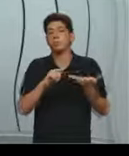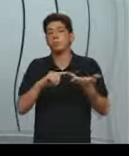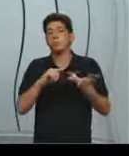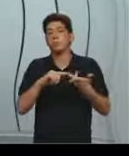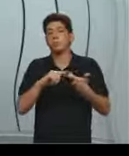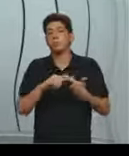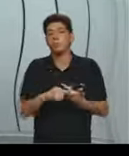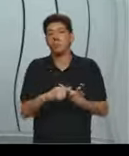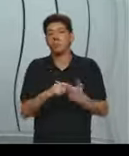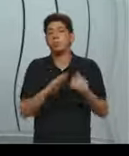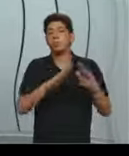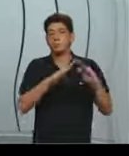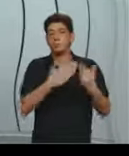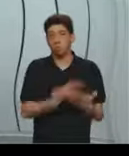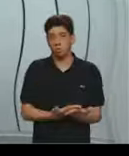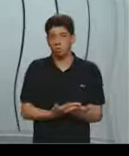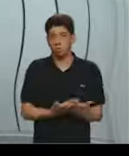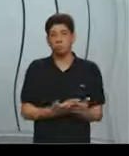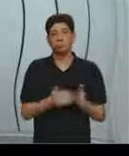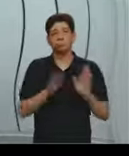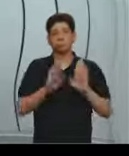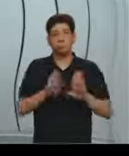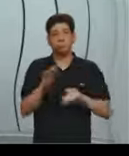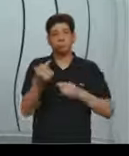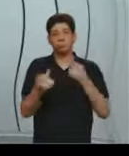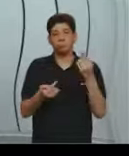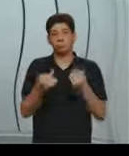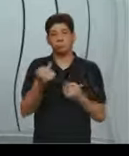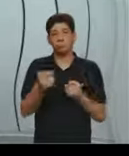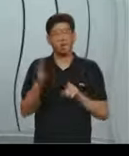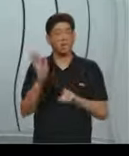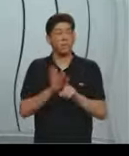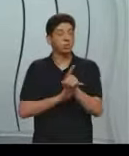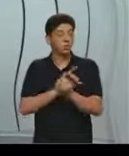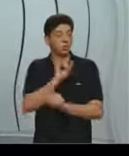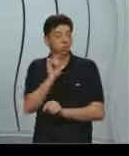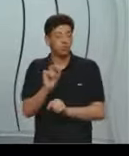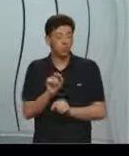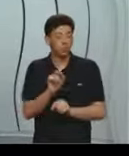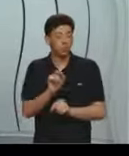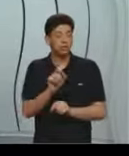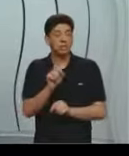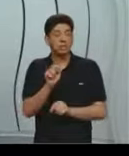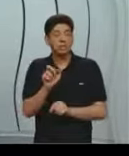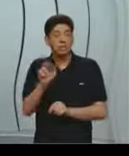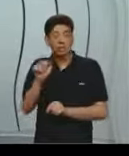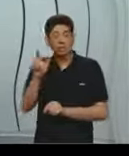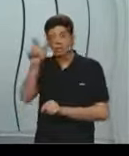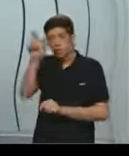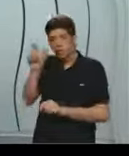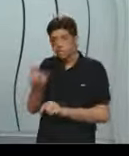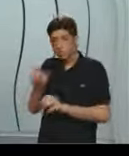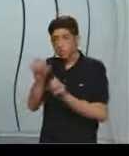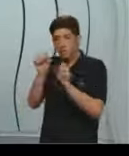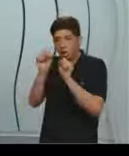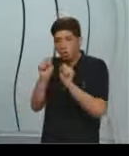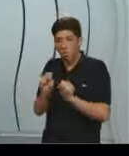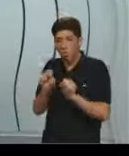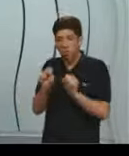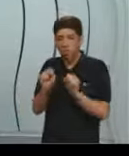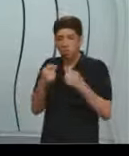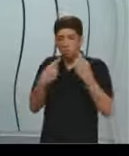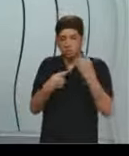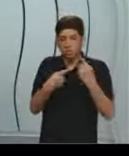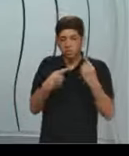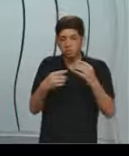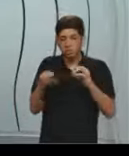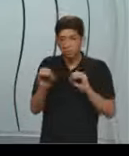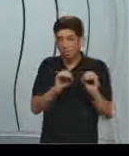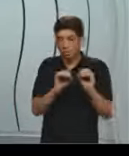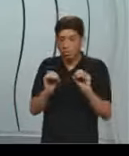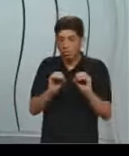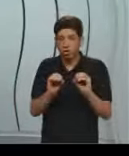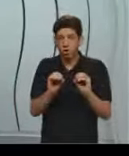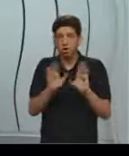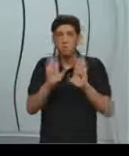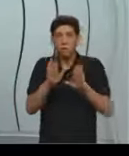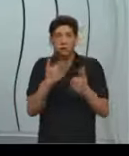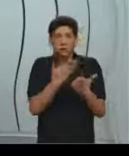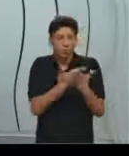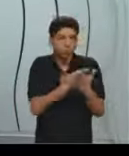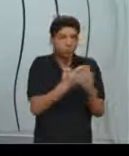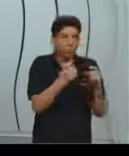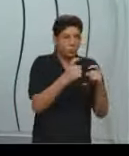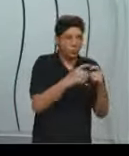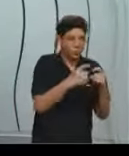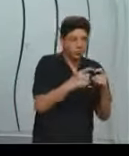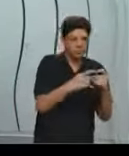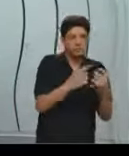do acidente cação formal só que nessa discussão aí a pergunta é será que a pessoa pode ser analfabeto mesmo tendo estudado medicina